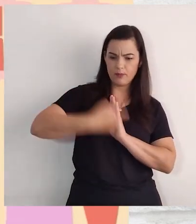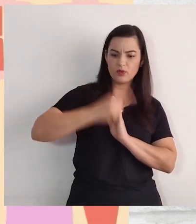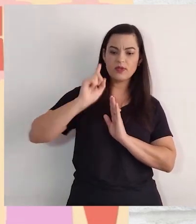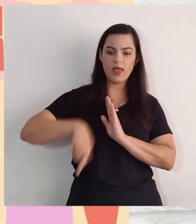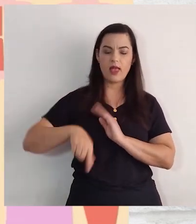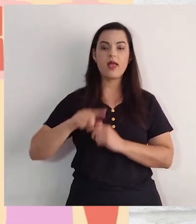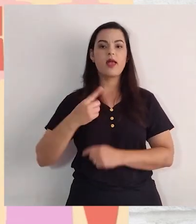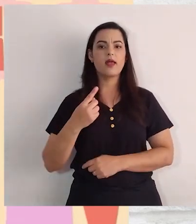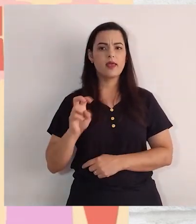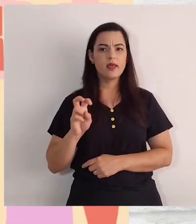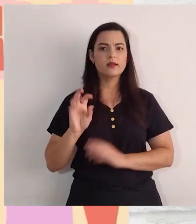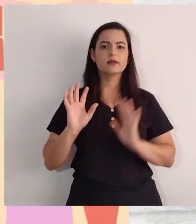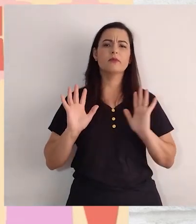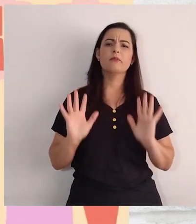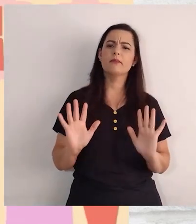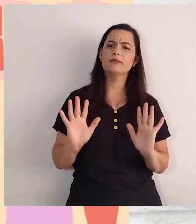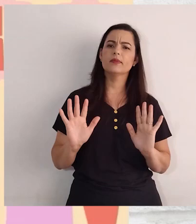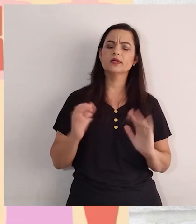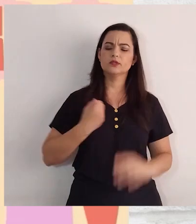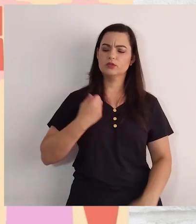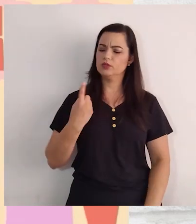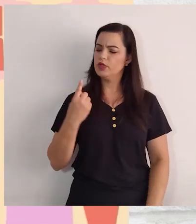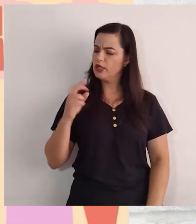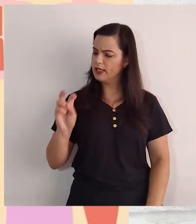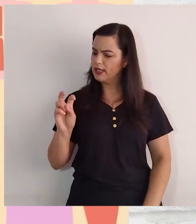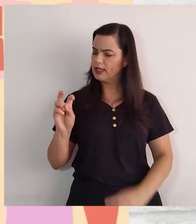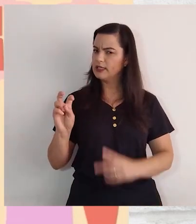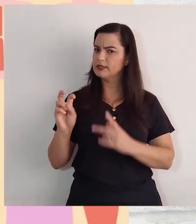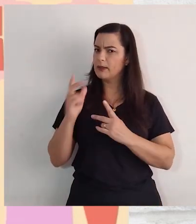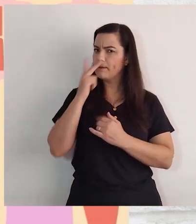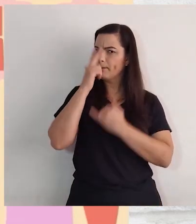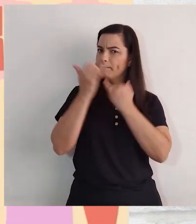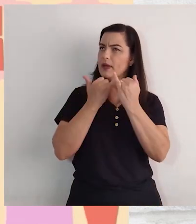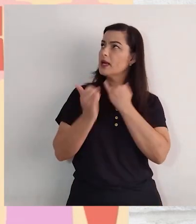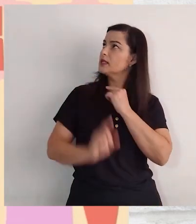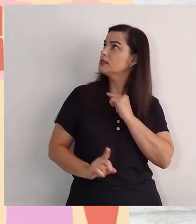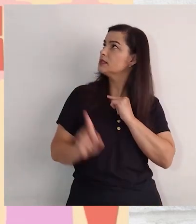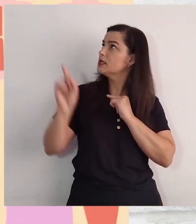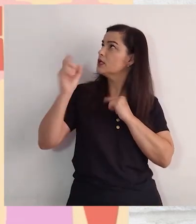15 termina com algum desses números que estão aí em roxo?